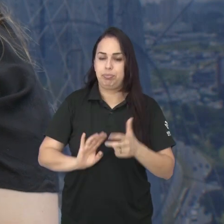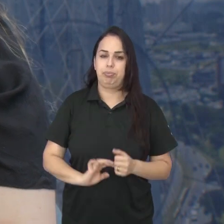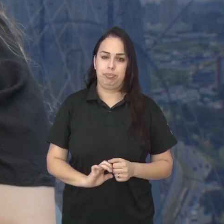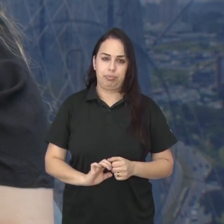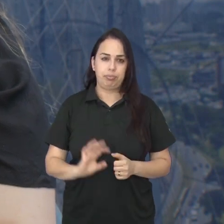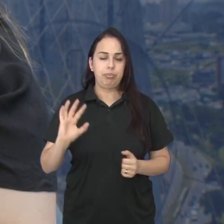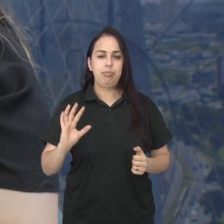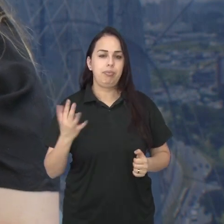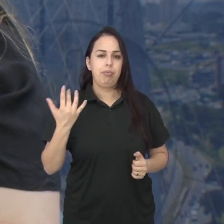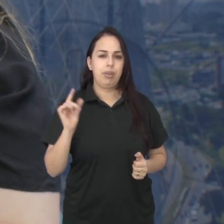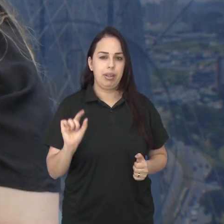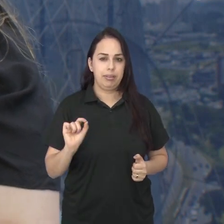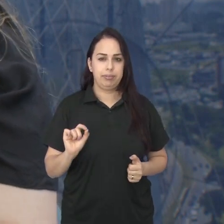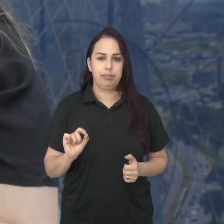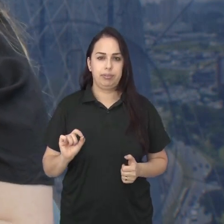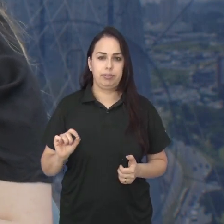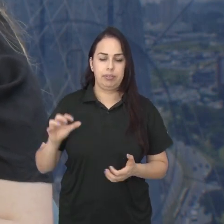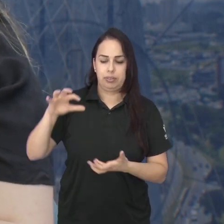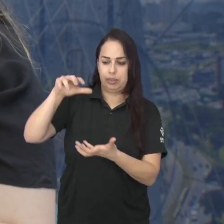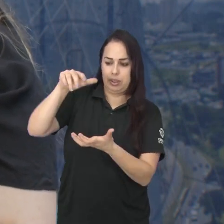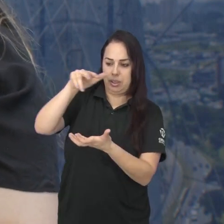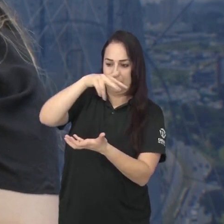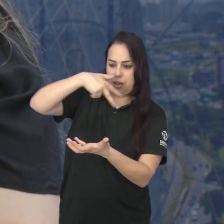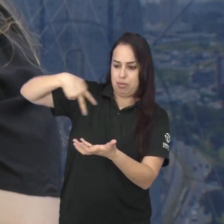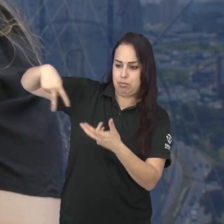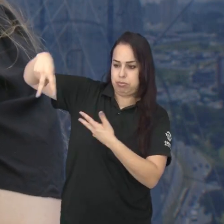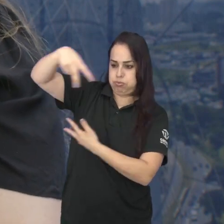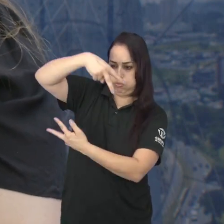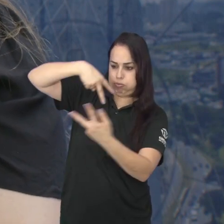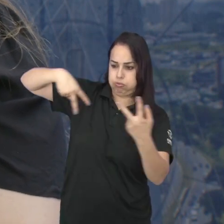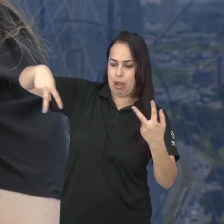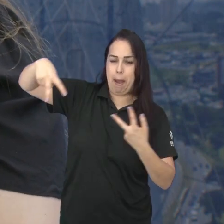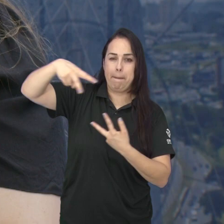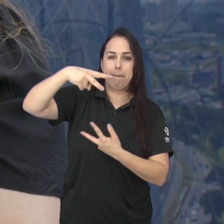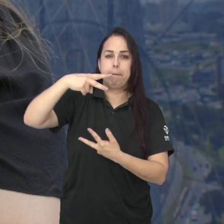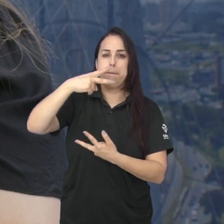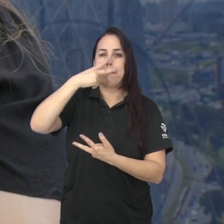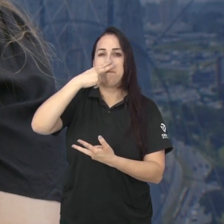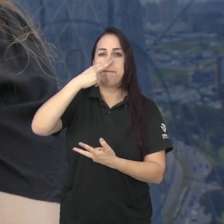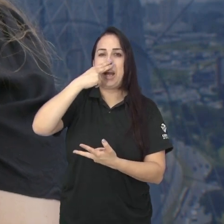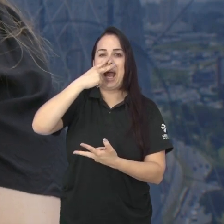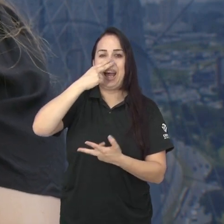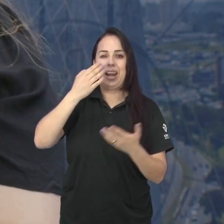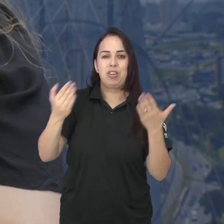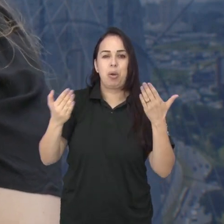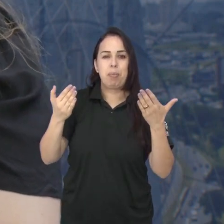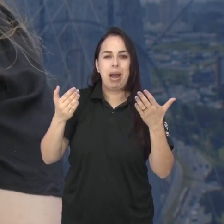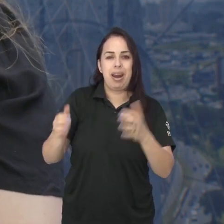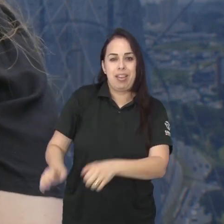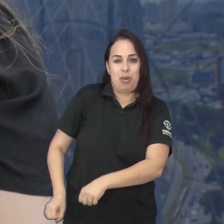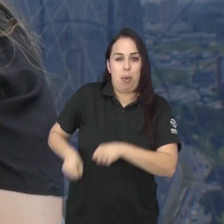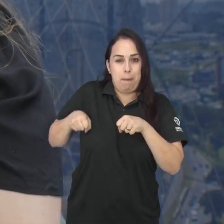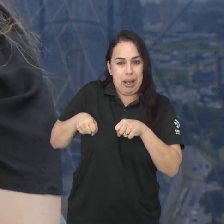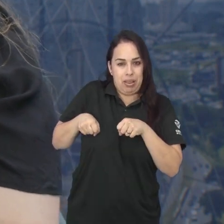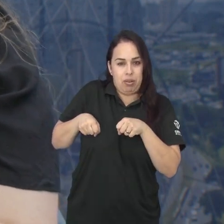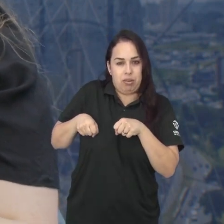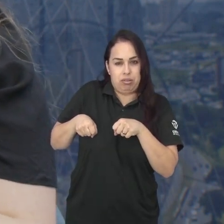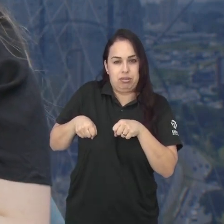que acontece? A atmosfera, ela é como se fosse um cobertor em cima da nossa Terra. Ela